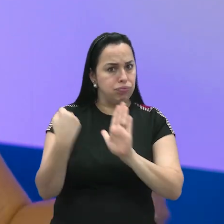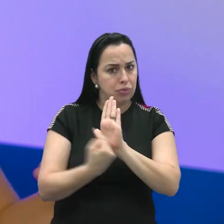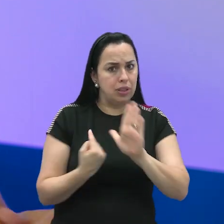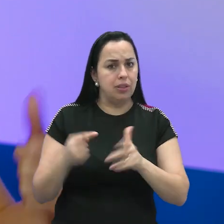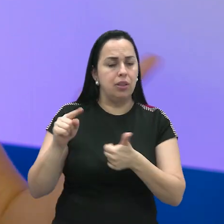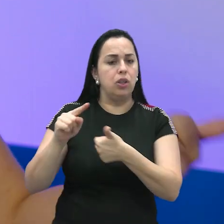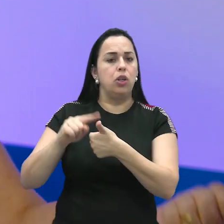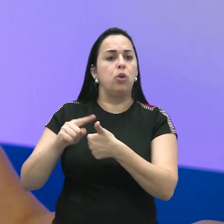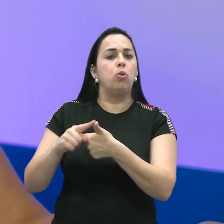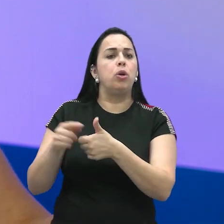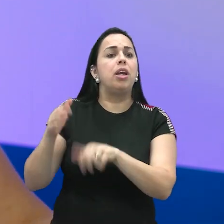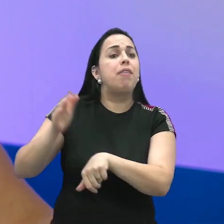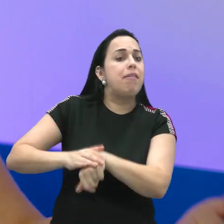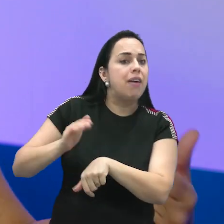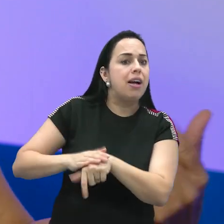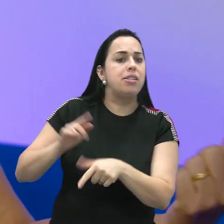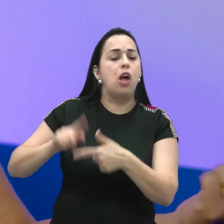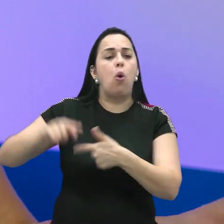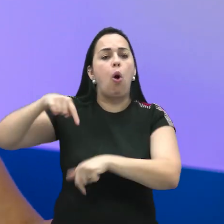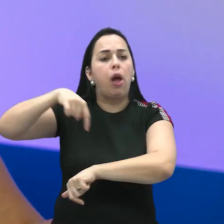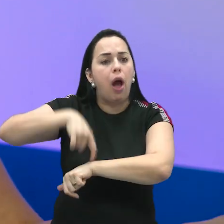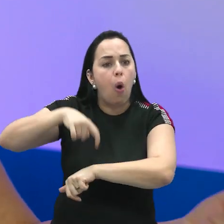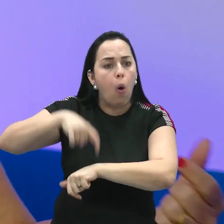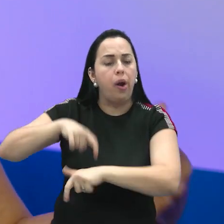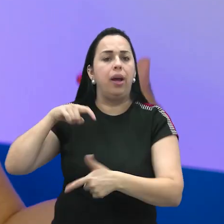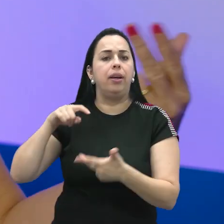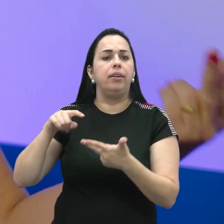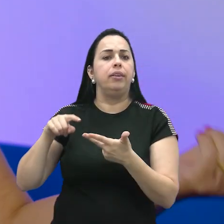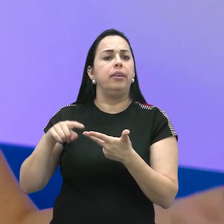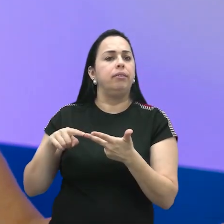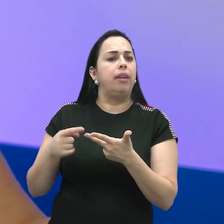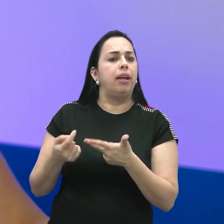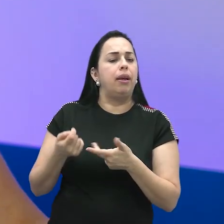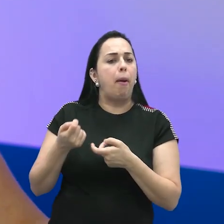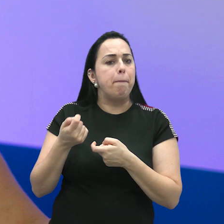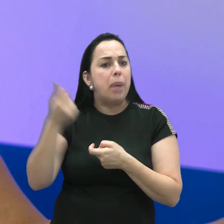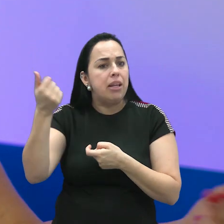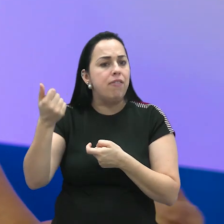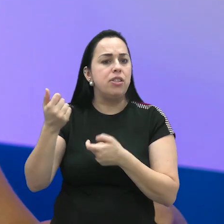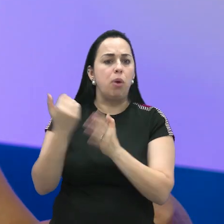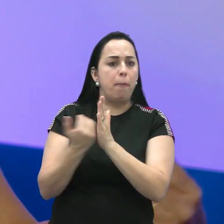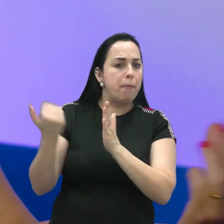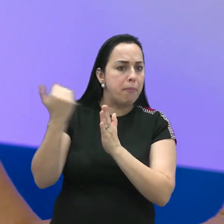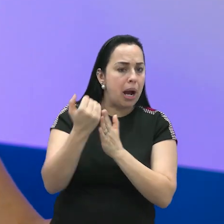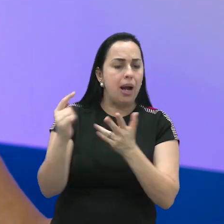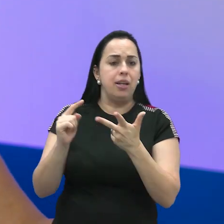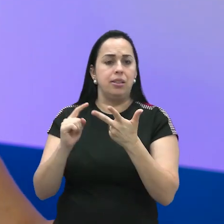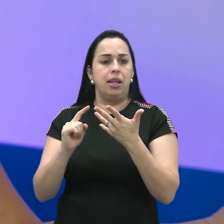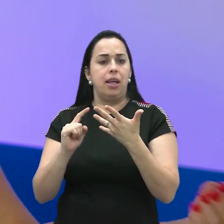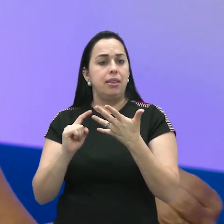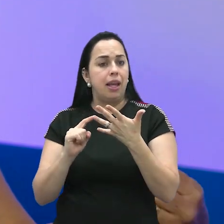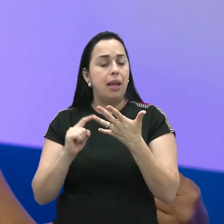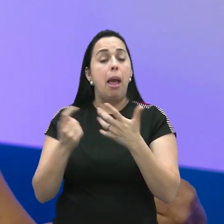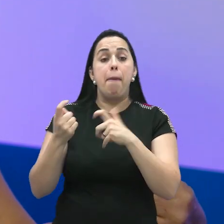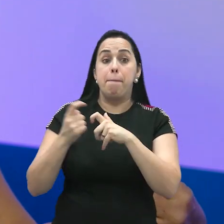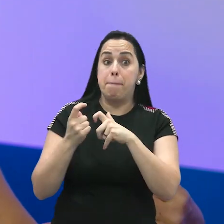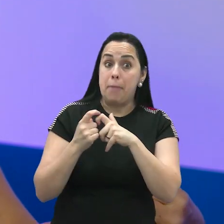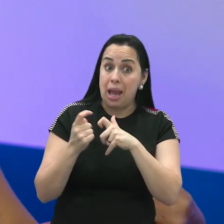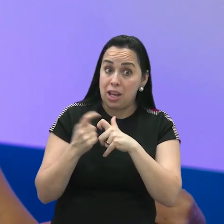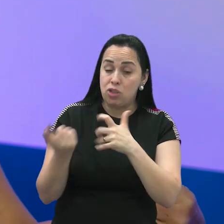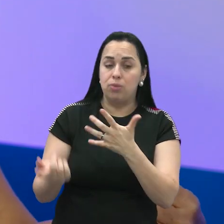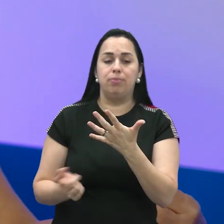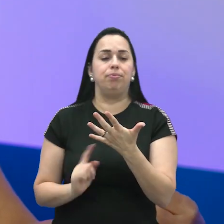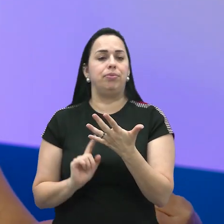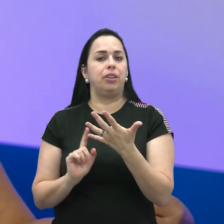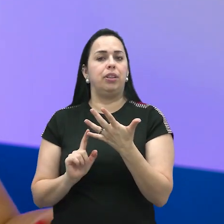né? Qual vai ser a minha rotina, o meu horário? Se eu tenho algum benefício adicional, se eu tenho um plano de saúde,